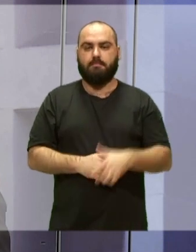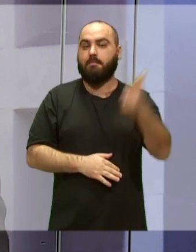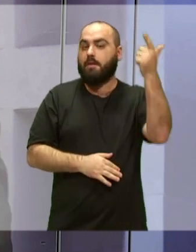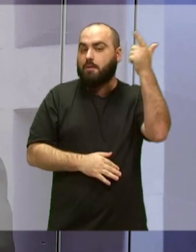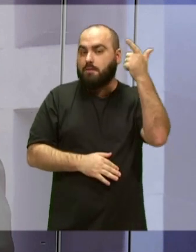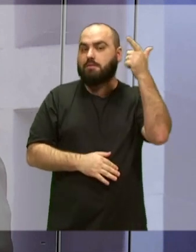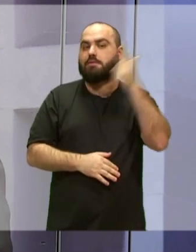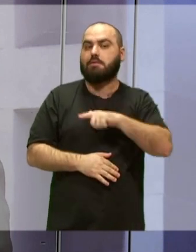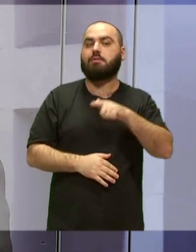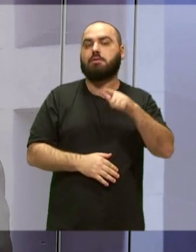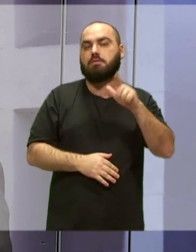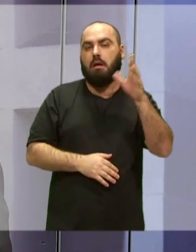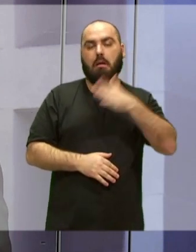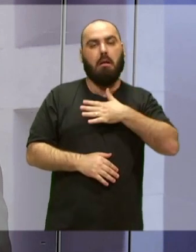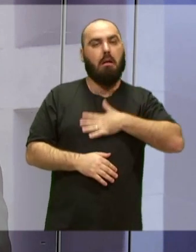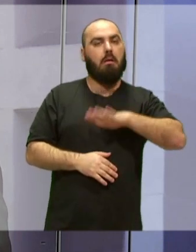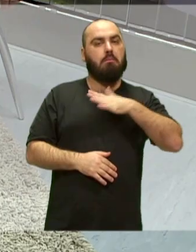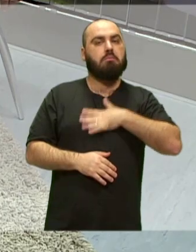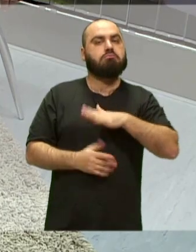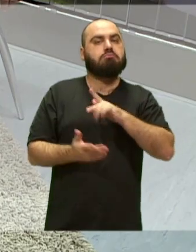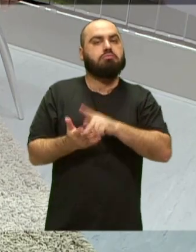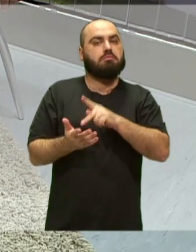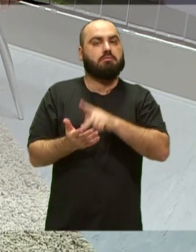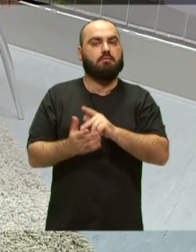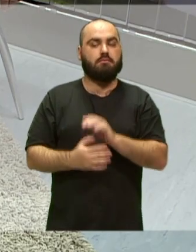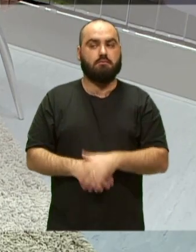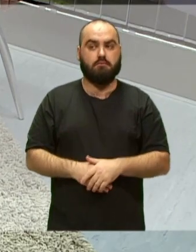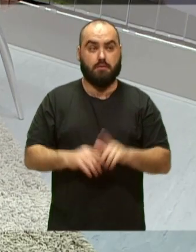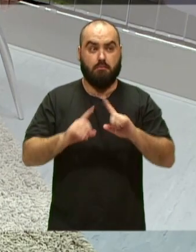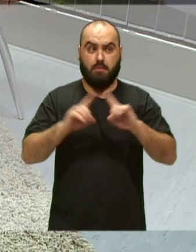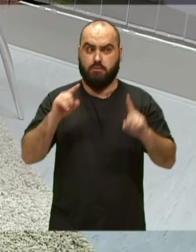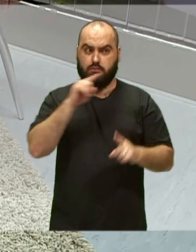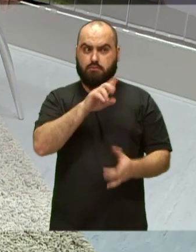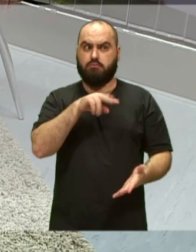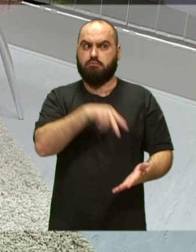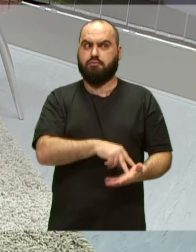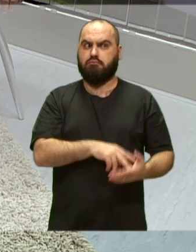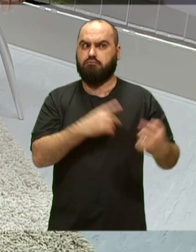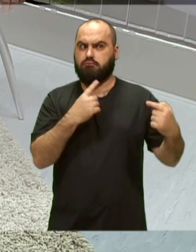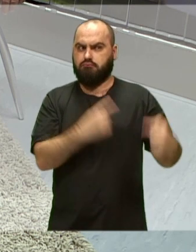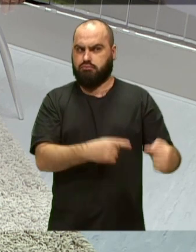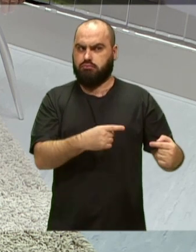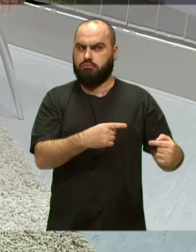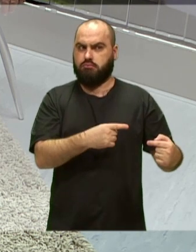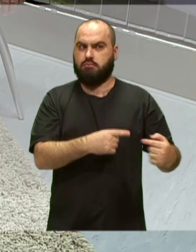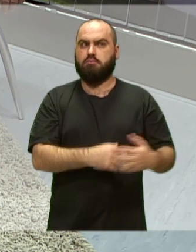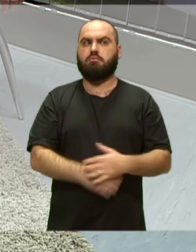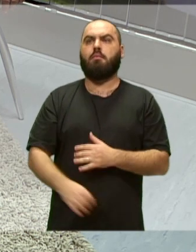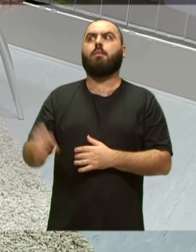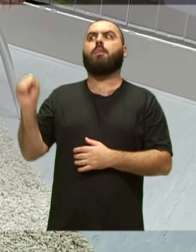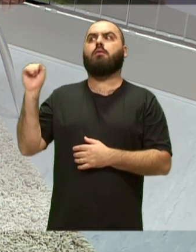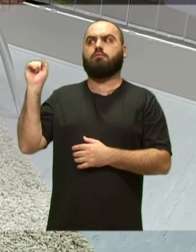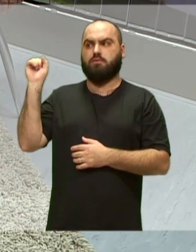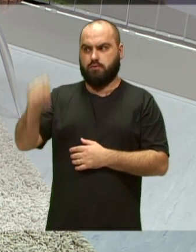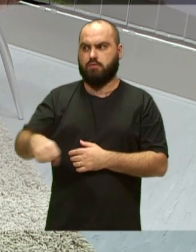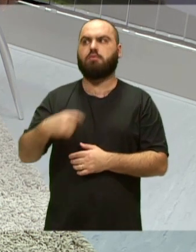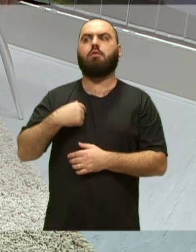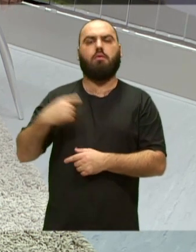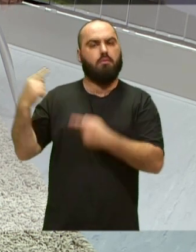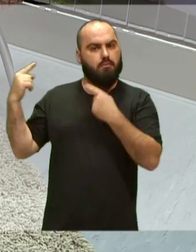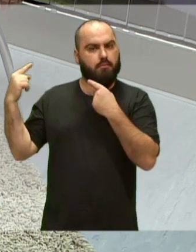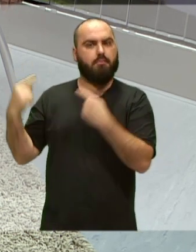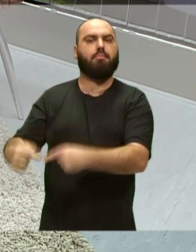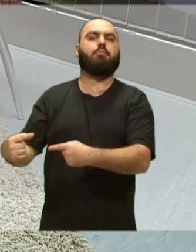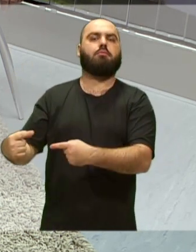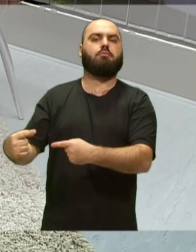gente tocou bem tranquilo mas o senhor se posicionou ali como oposição exos exatamente eu sou oposição